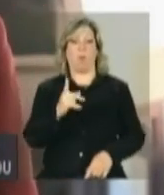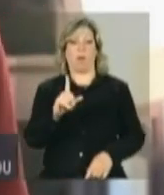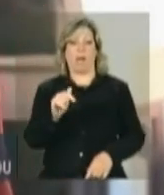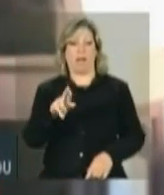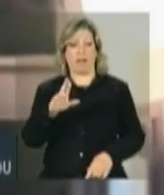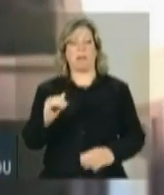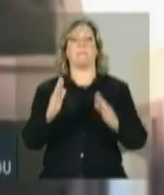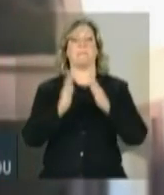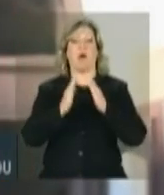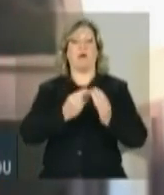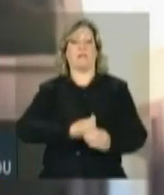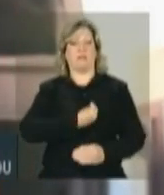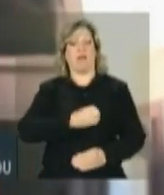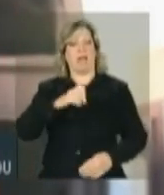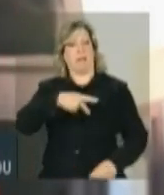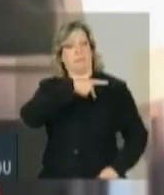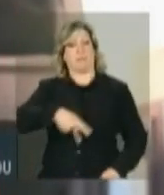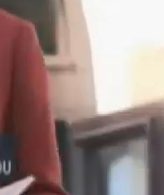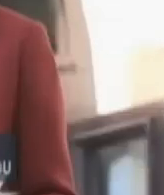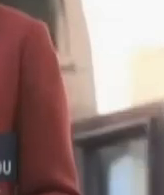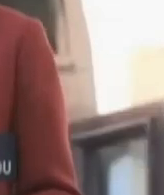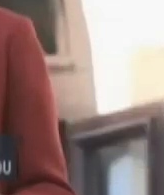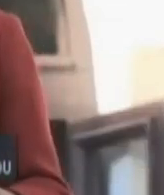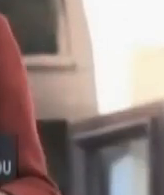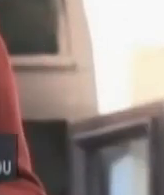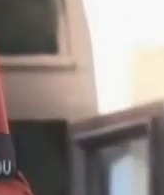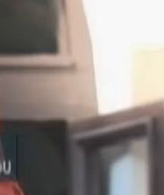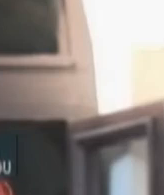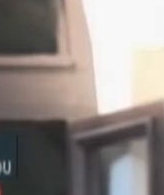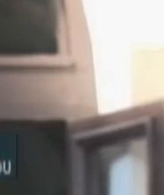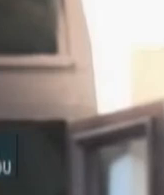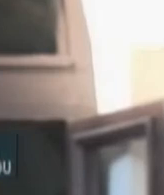reside e é presidenta do Brasil.